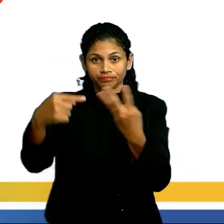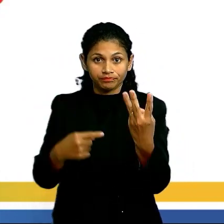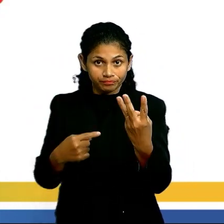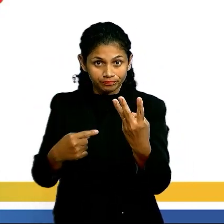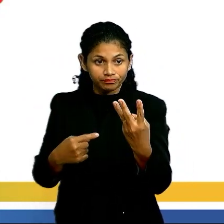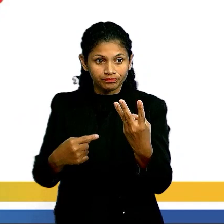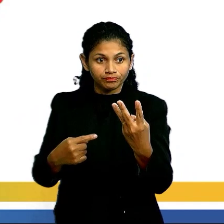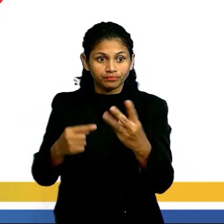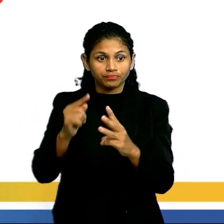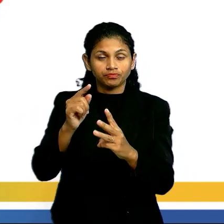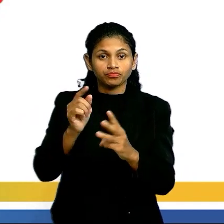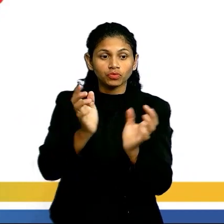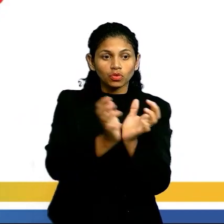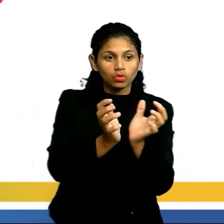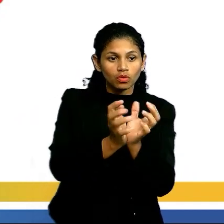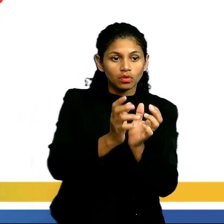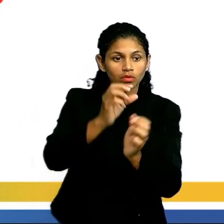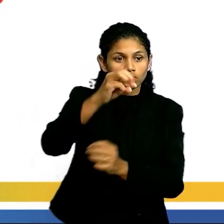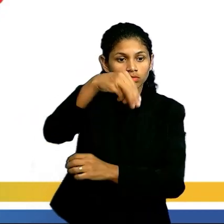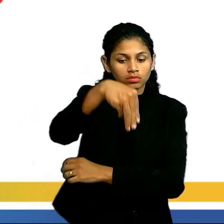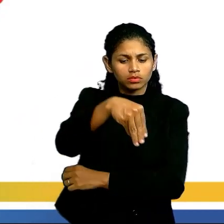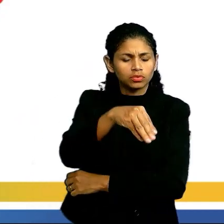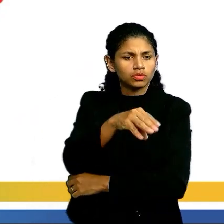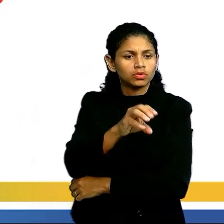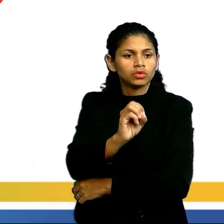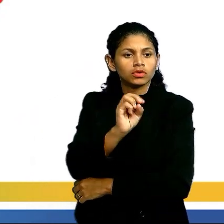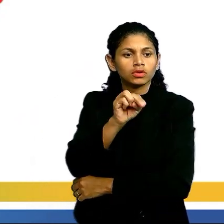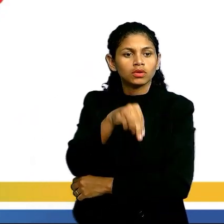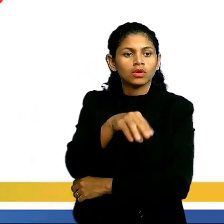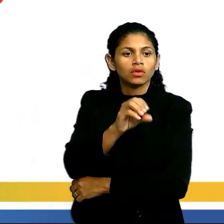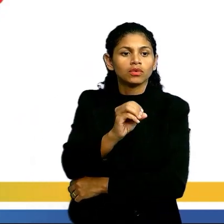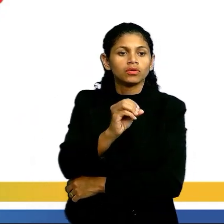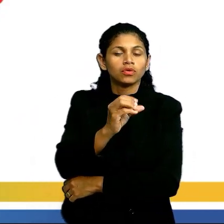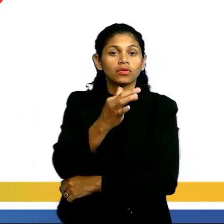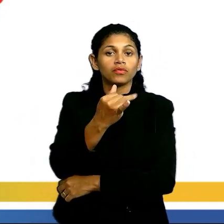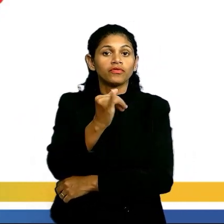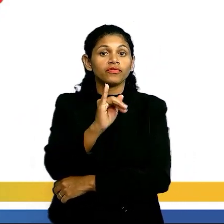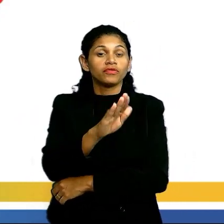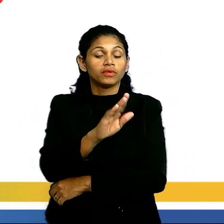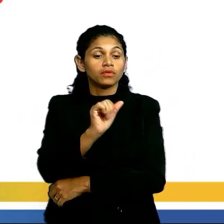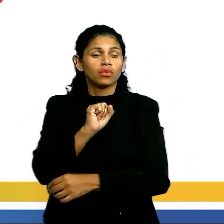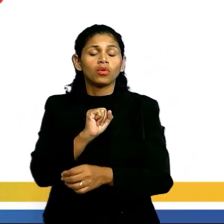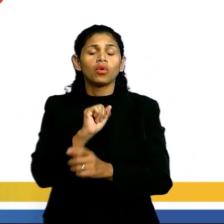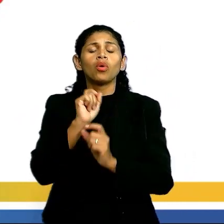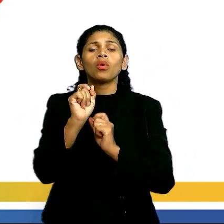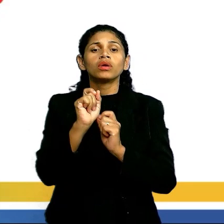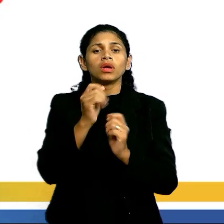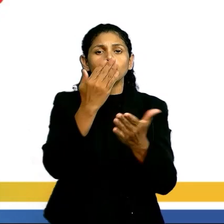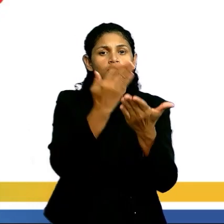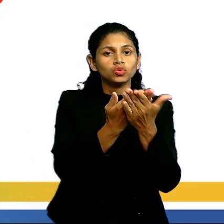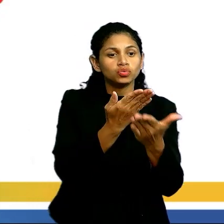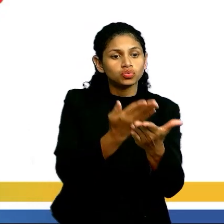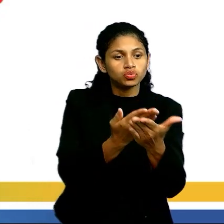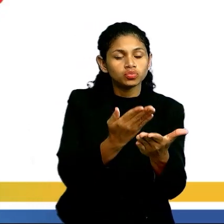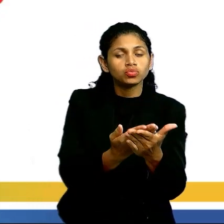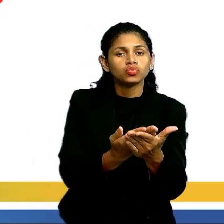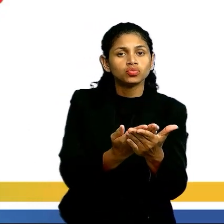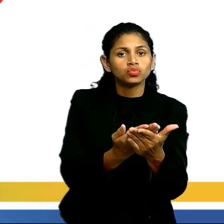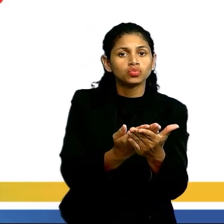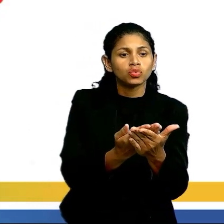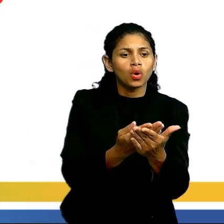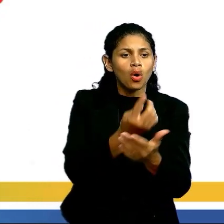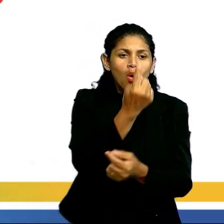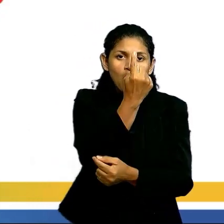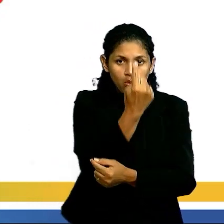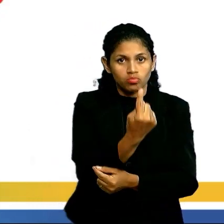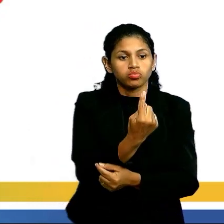grupo monofilético. O que caracteriza esse grupo? É que ele vai ser estudado com um ancestral